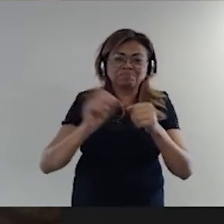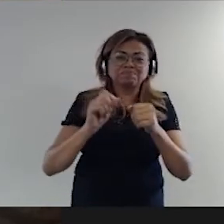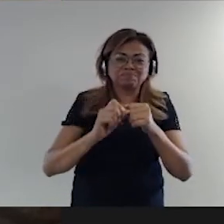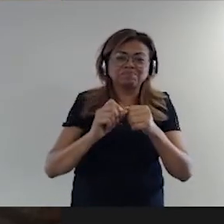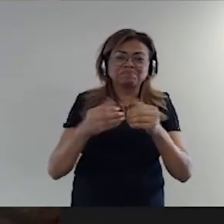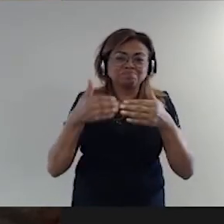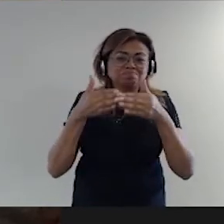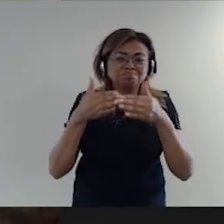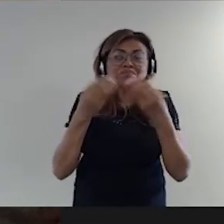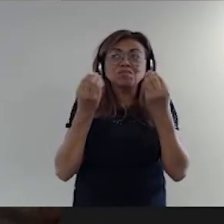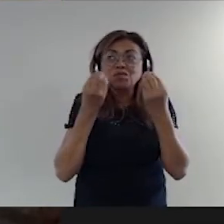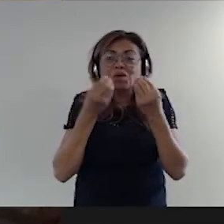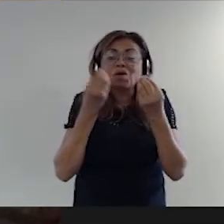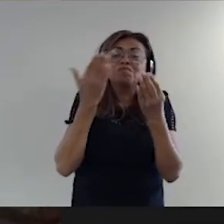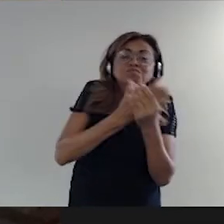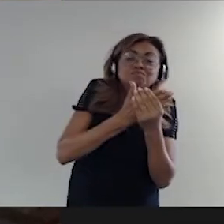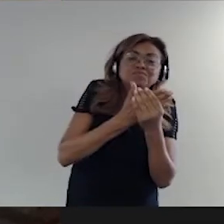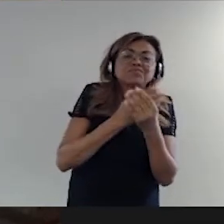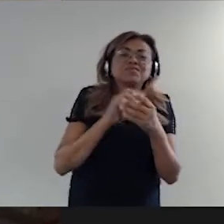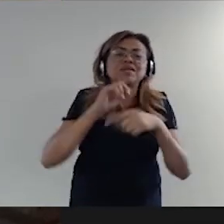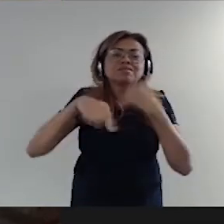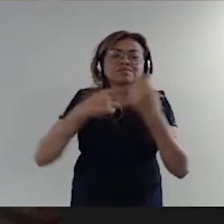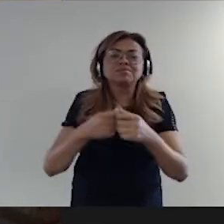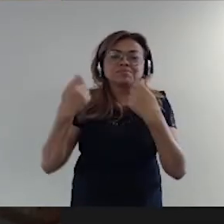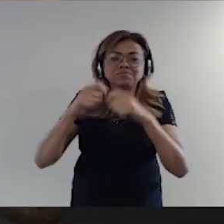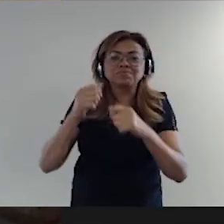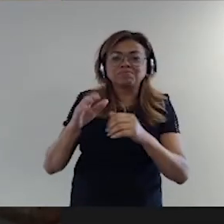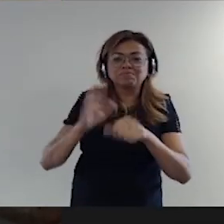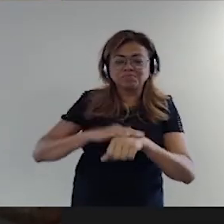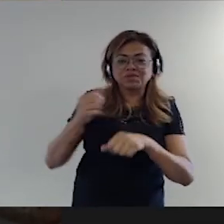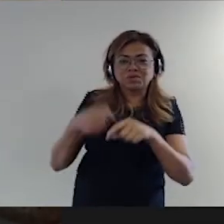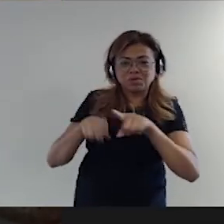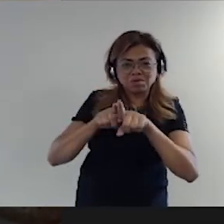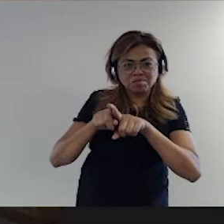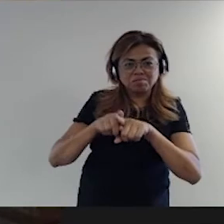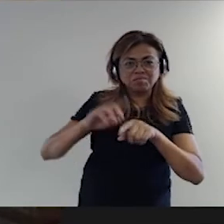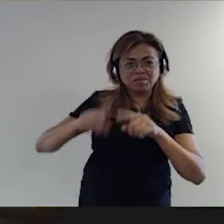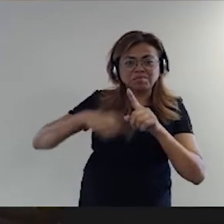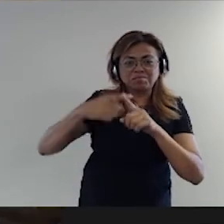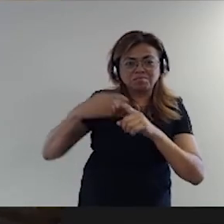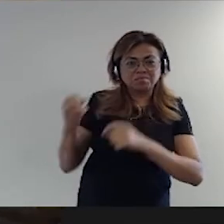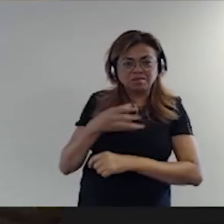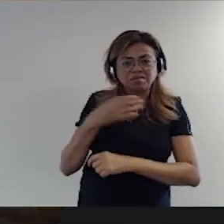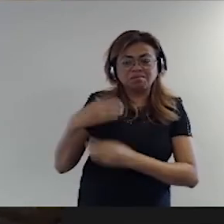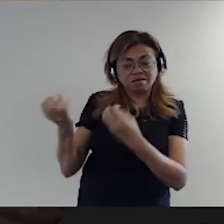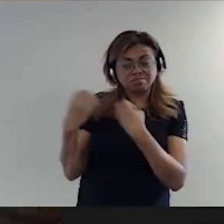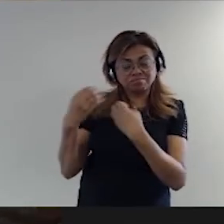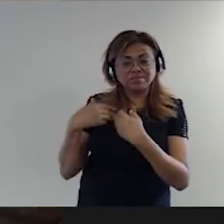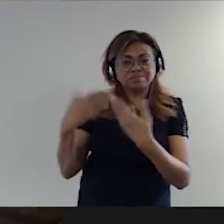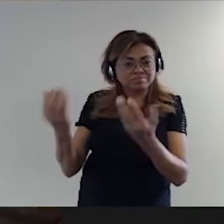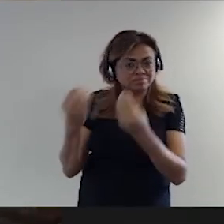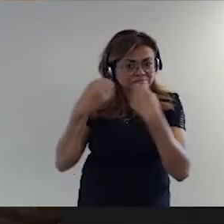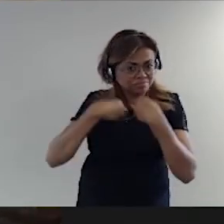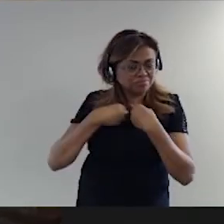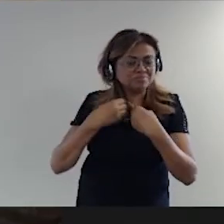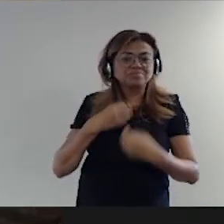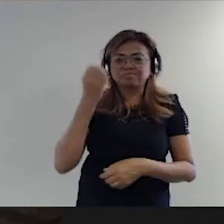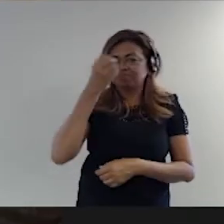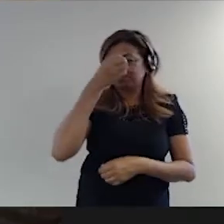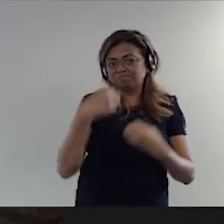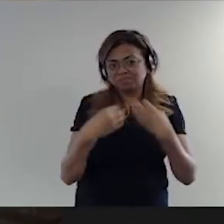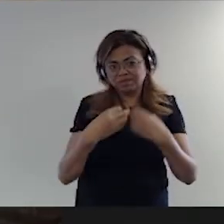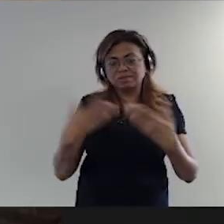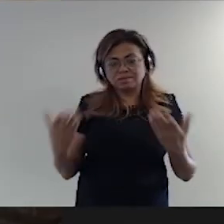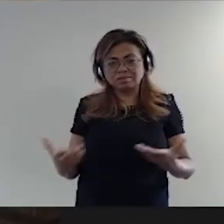a petição e não sabia como protocolar. Tive que pegar meu irmão mais novo, que também é advogado, e ele foi o meu tutor ali na